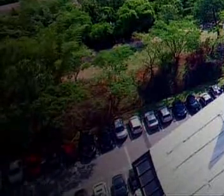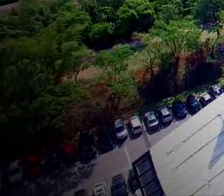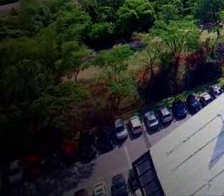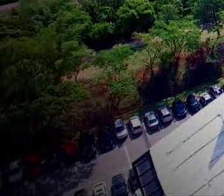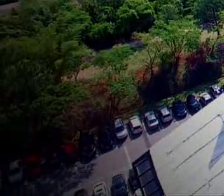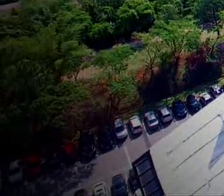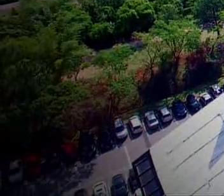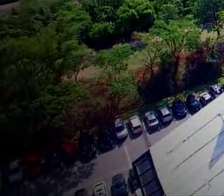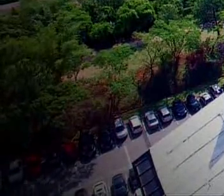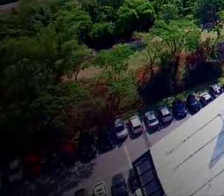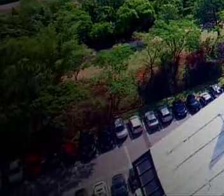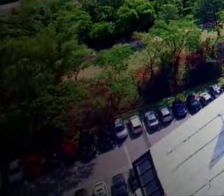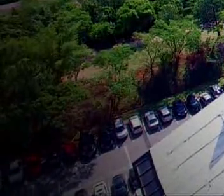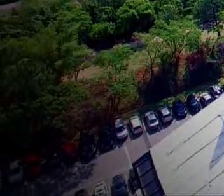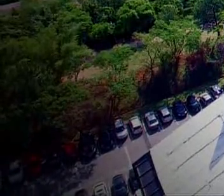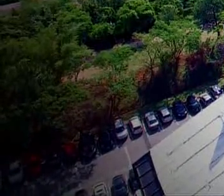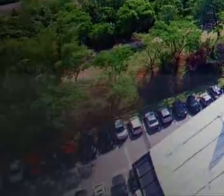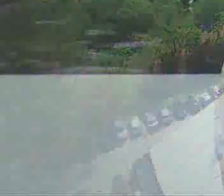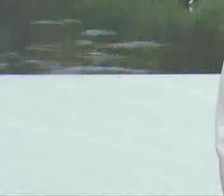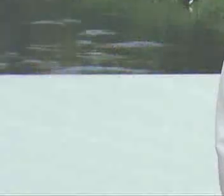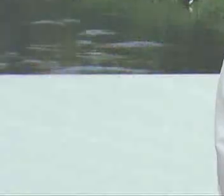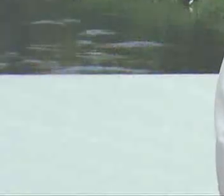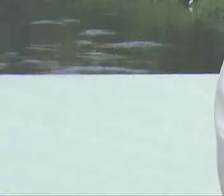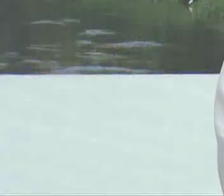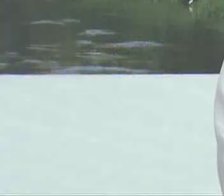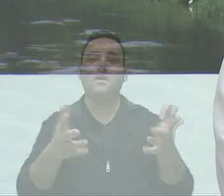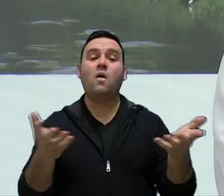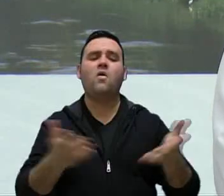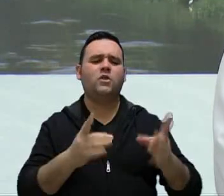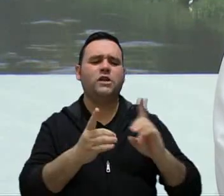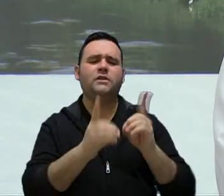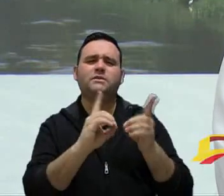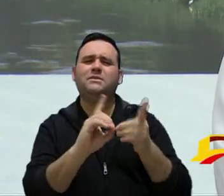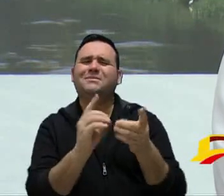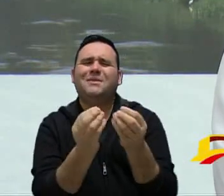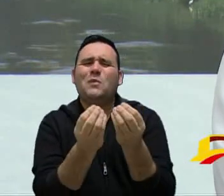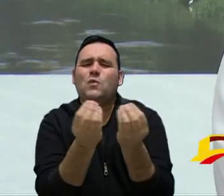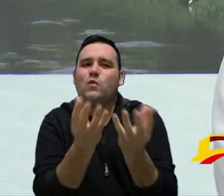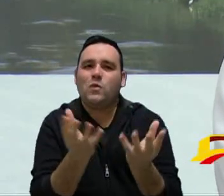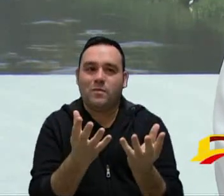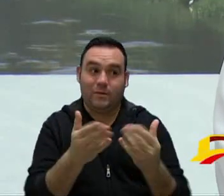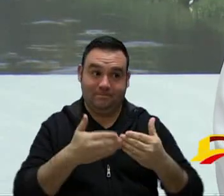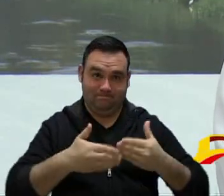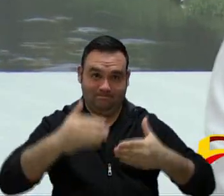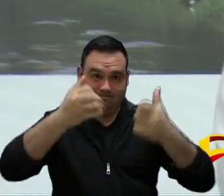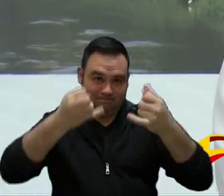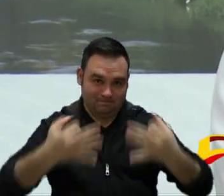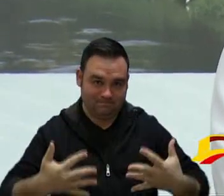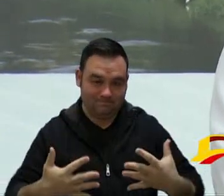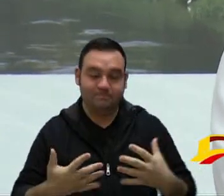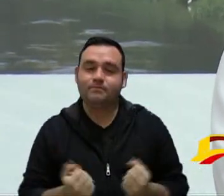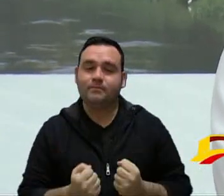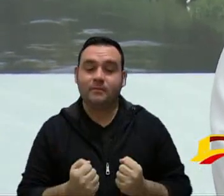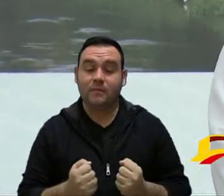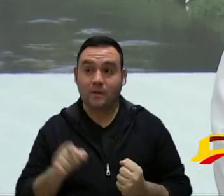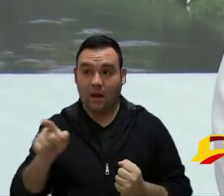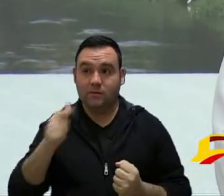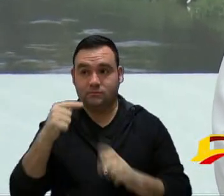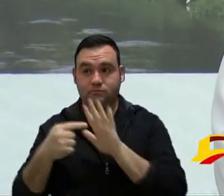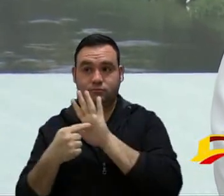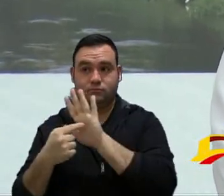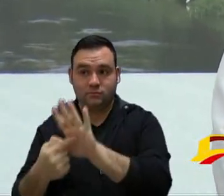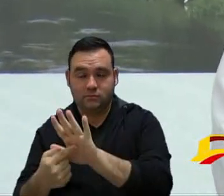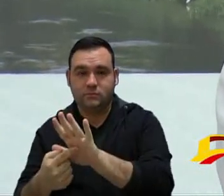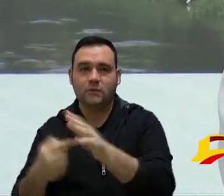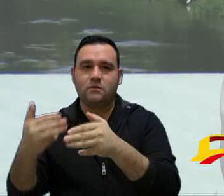aí a sentar agir mk desta audiência acontecerá da seguinte forma após a